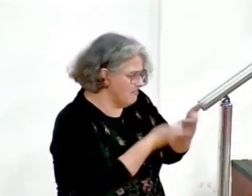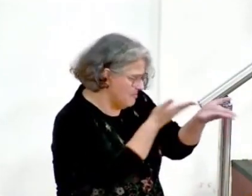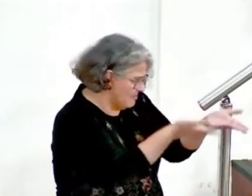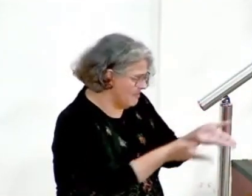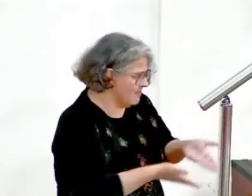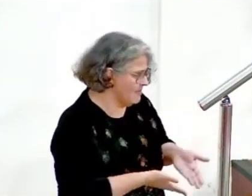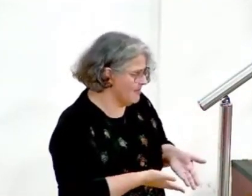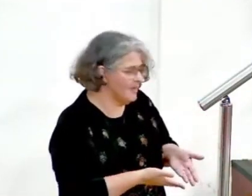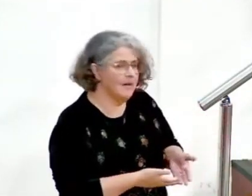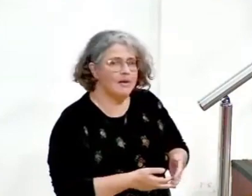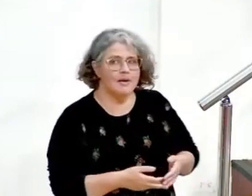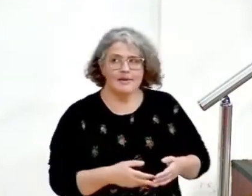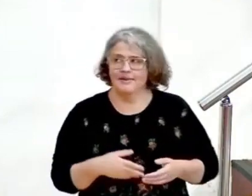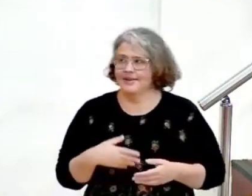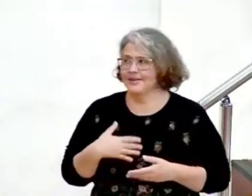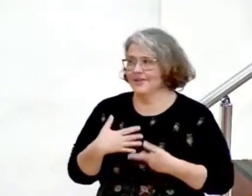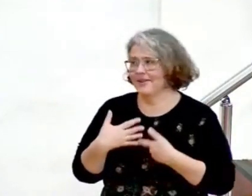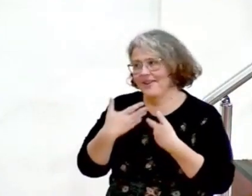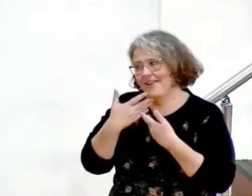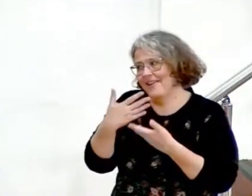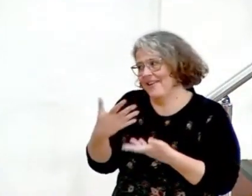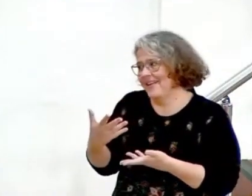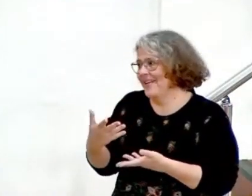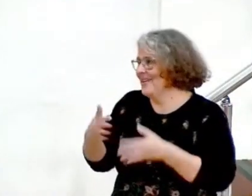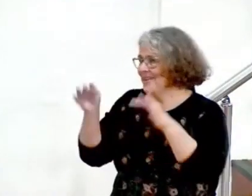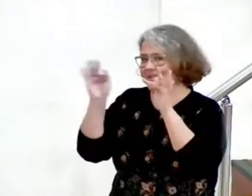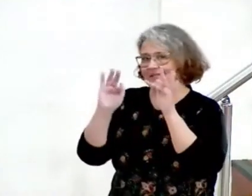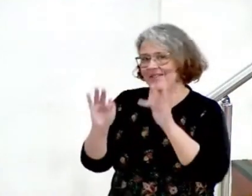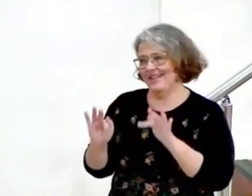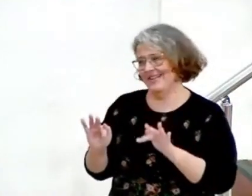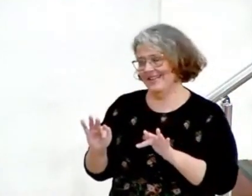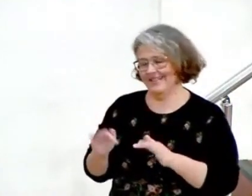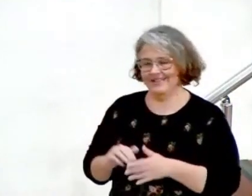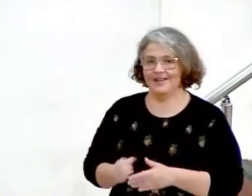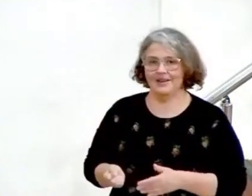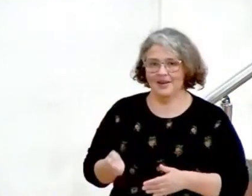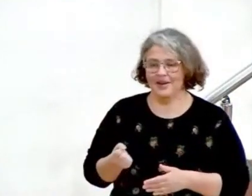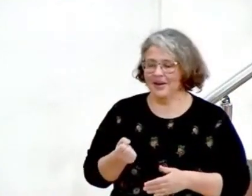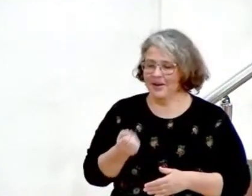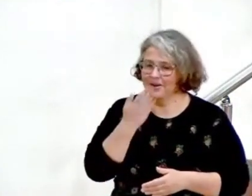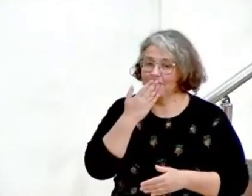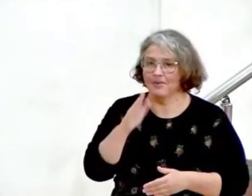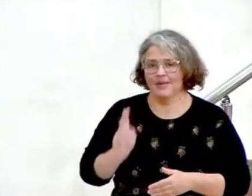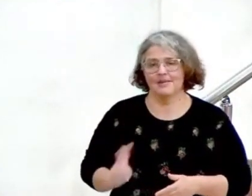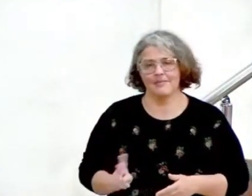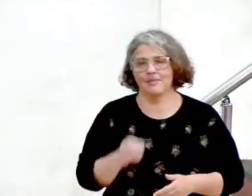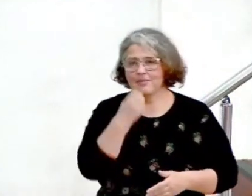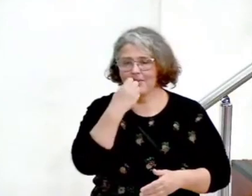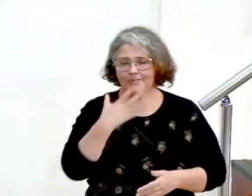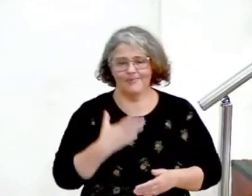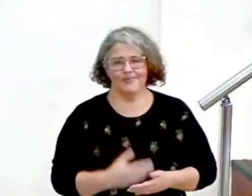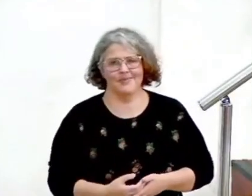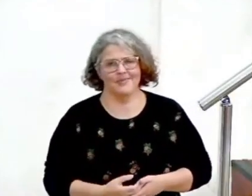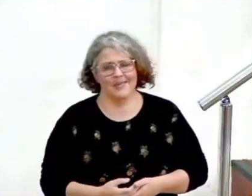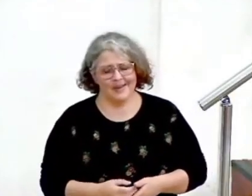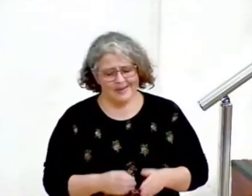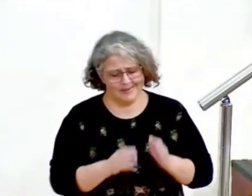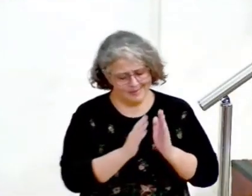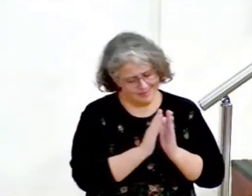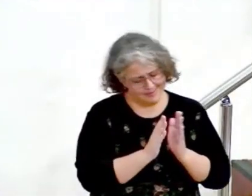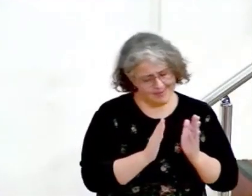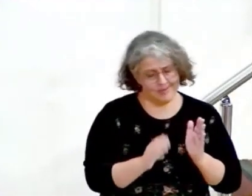Porque a promessa é uma coisa boa. Mas o tempo da espera